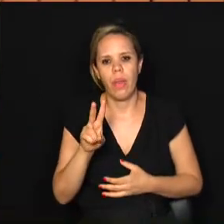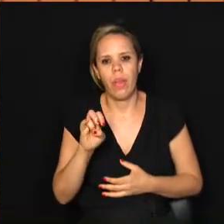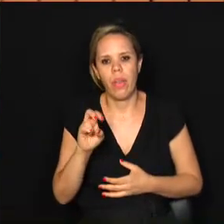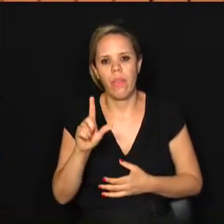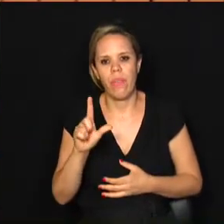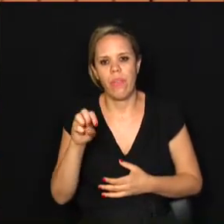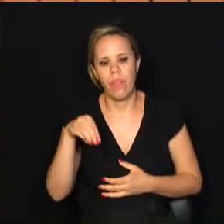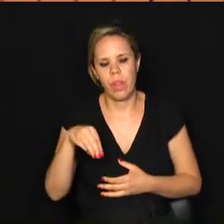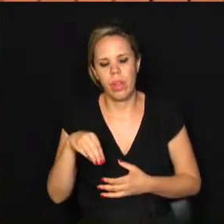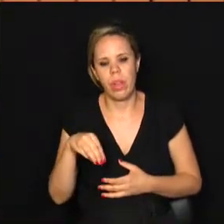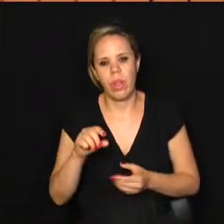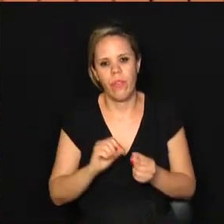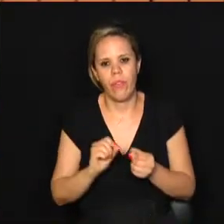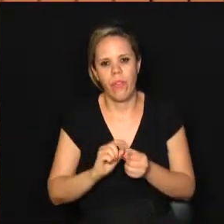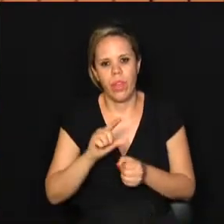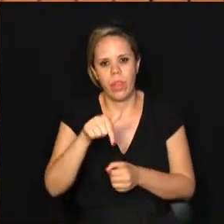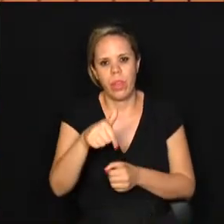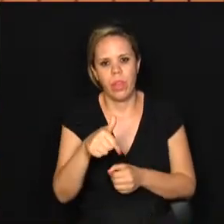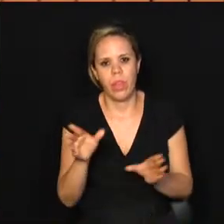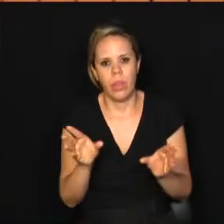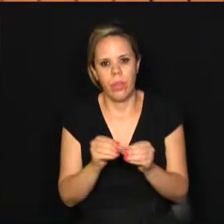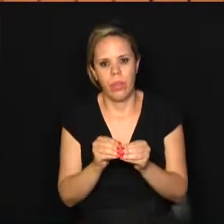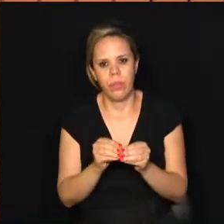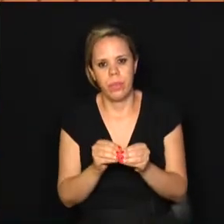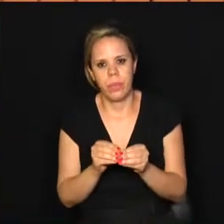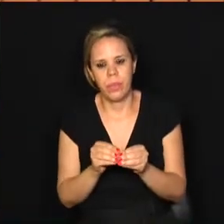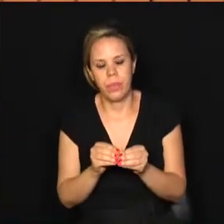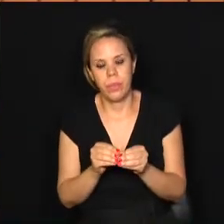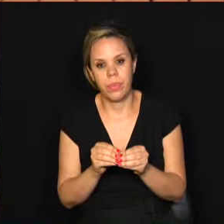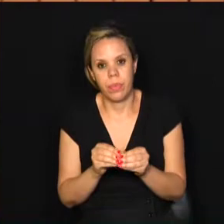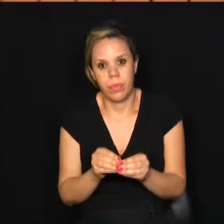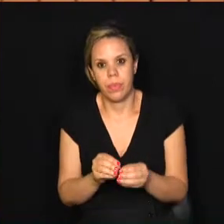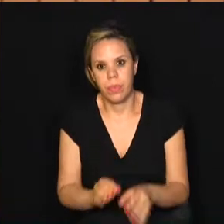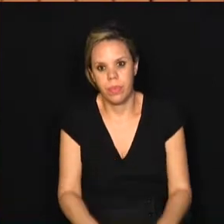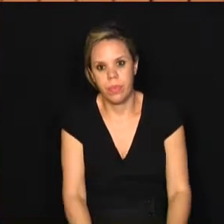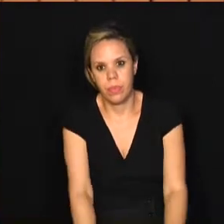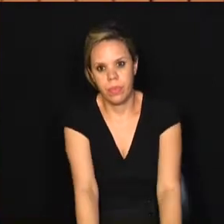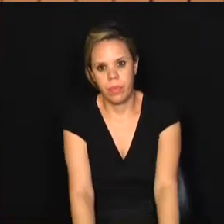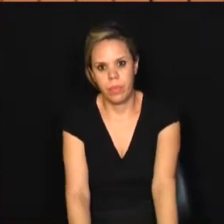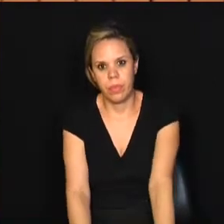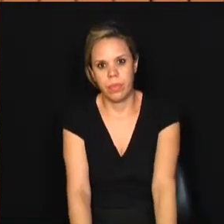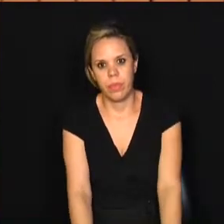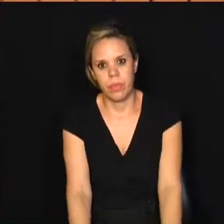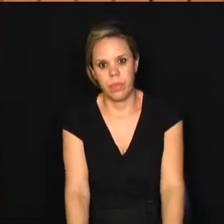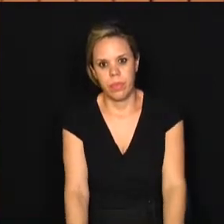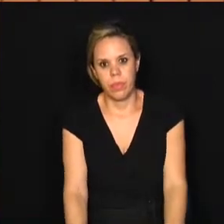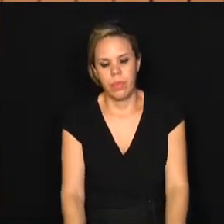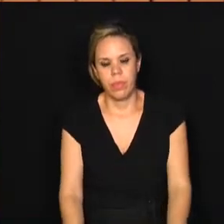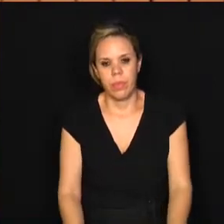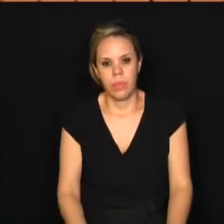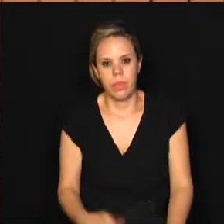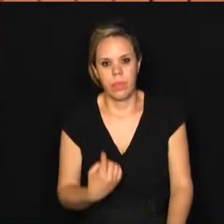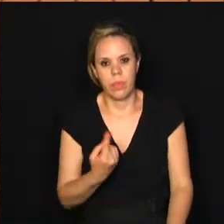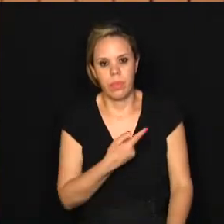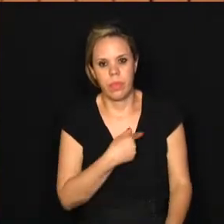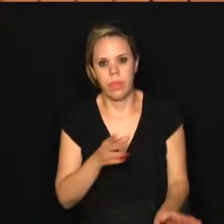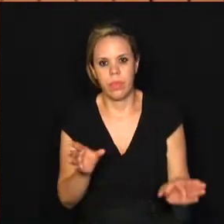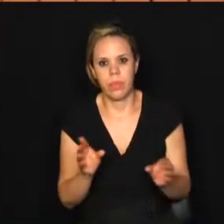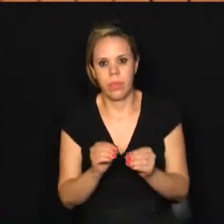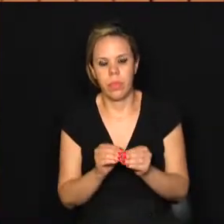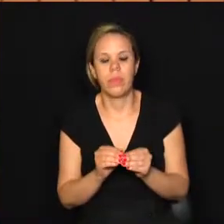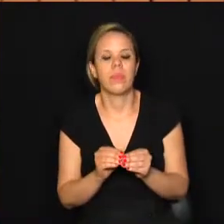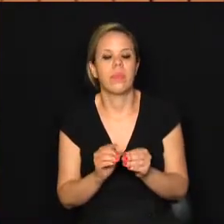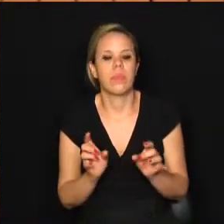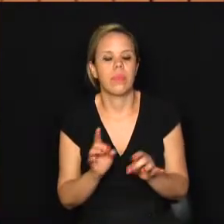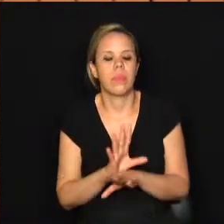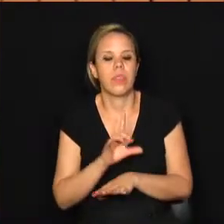depois faremos uma rodada final, que é de considerações finais aqui para a gente ir concluindo. Assim que a